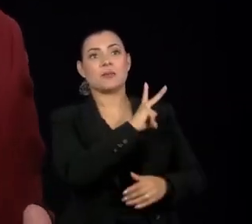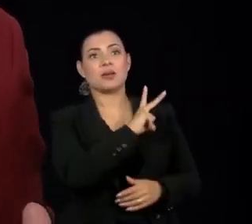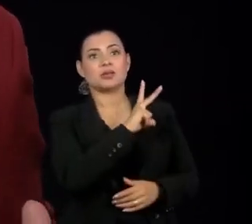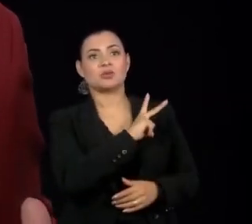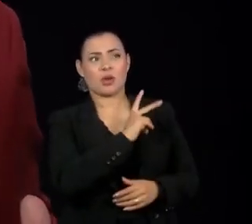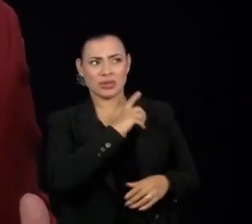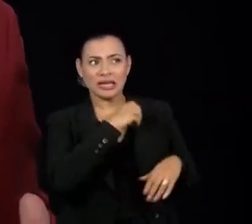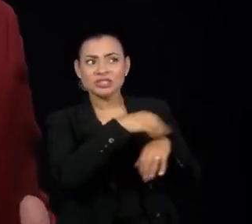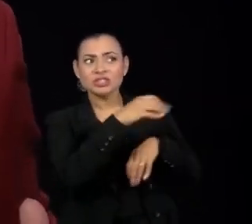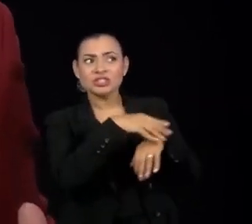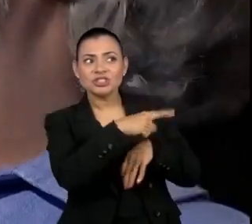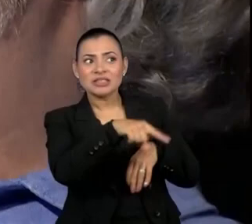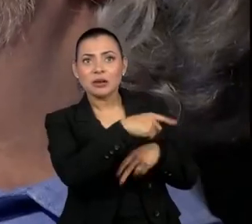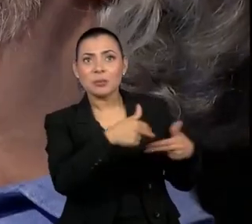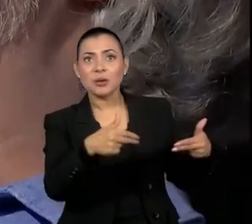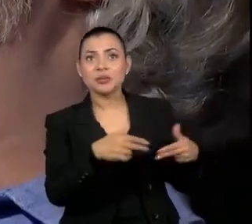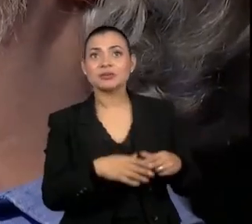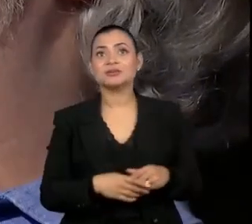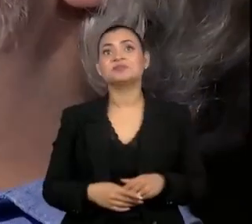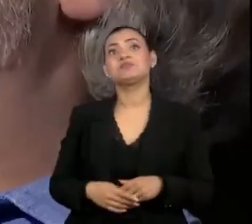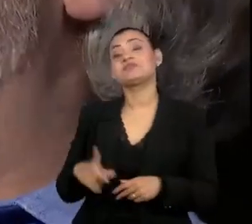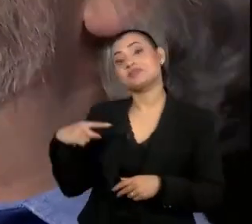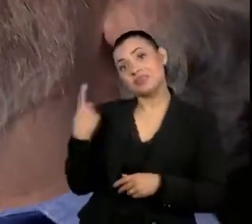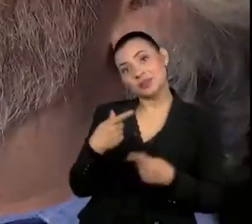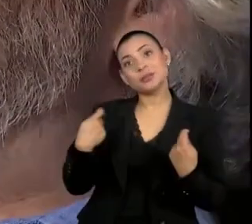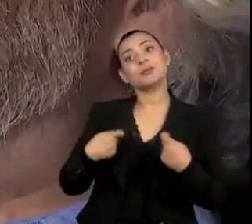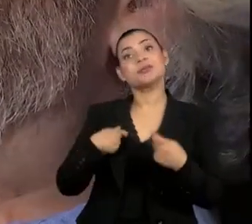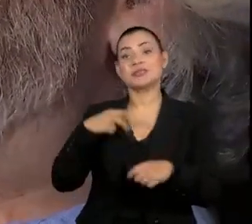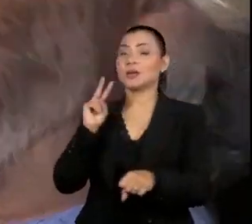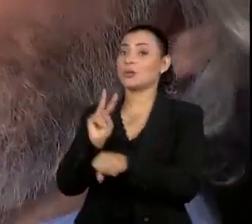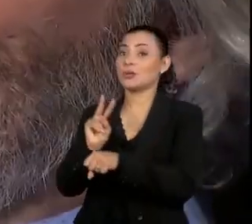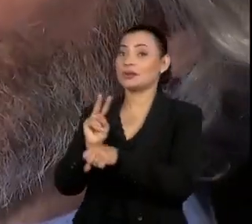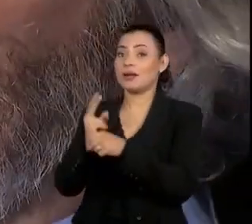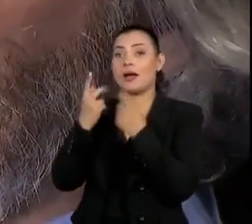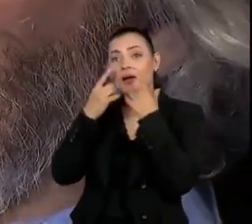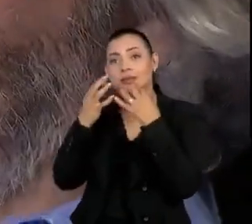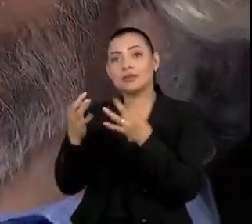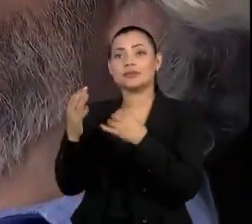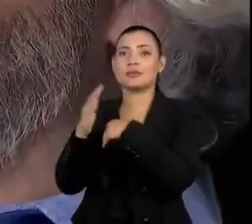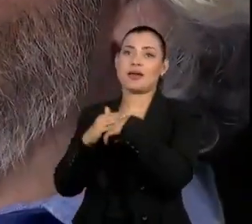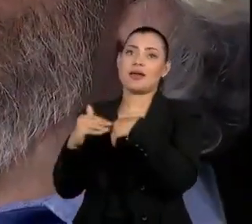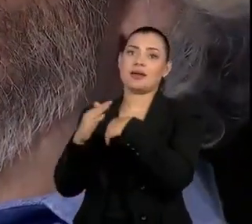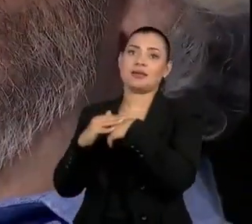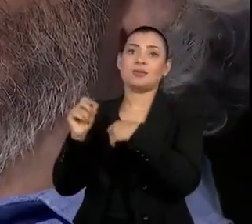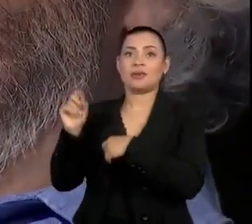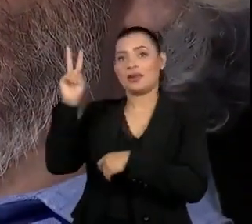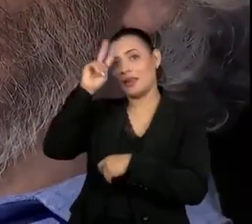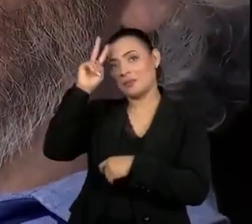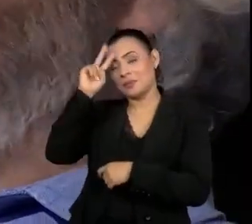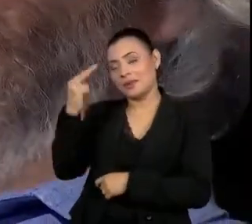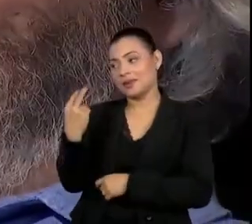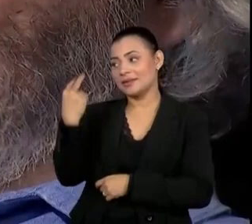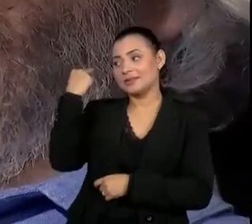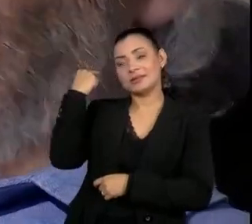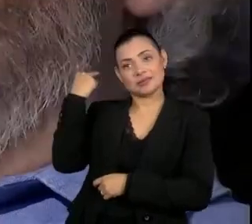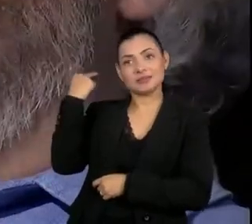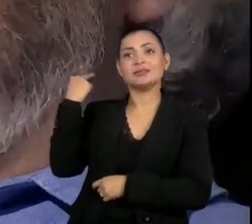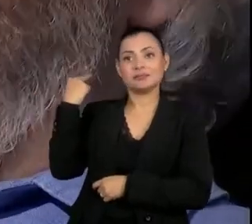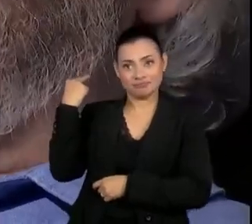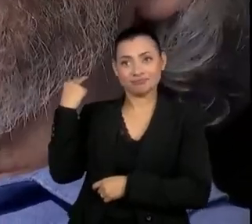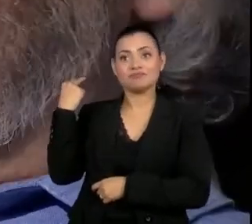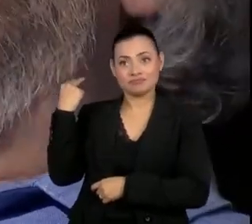tem alguma dica? Não. Acho que a gente tem que cuidar, né, com muito carinho daquelas memórias que estão, né,